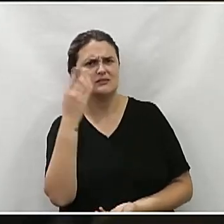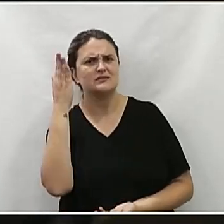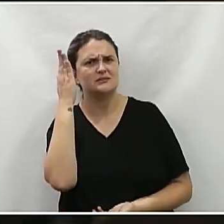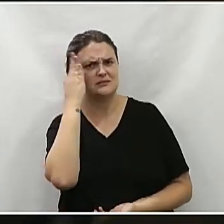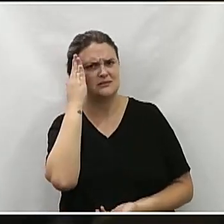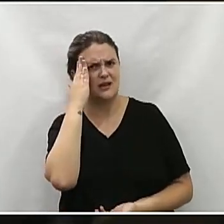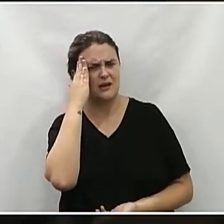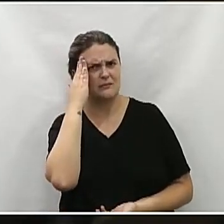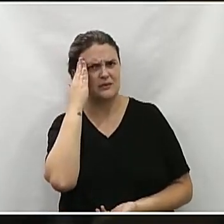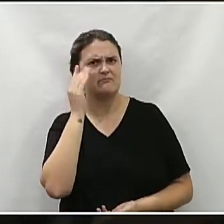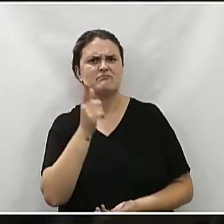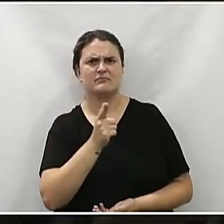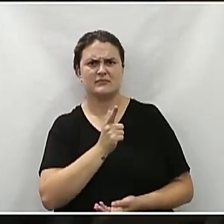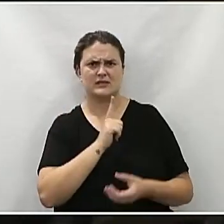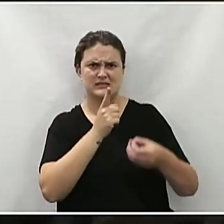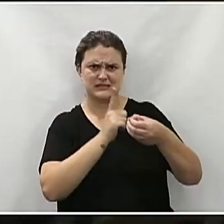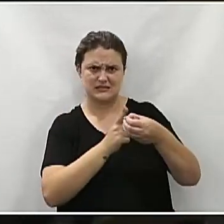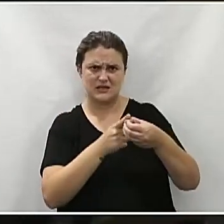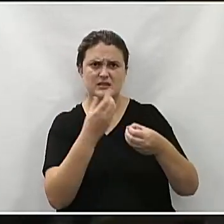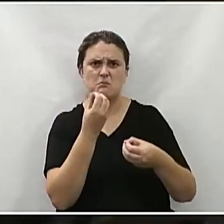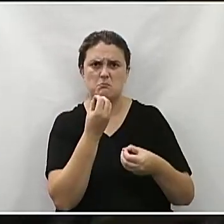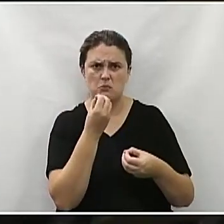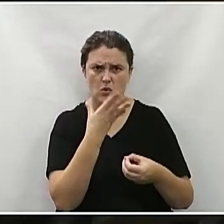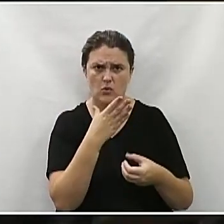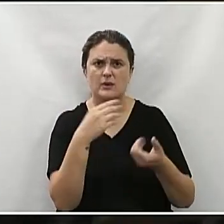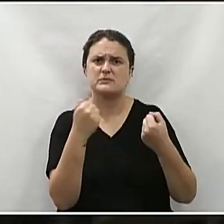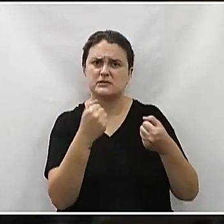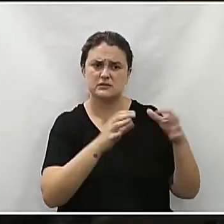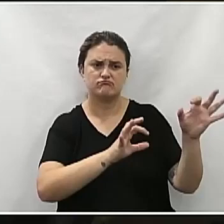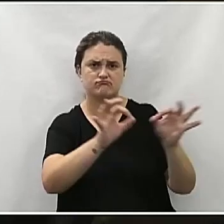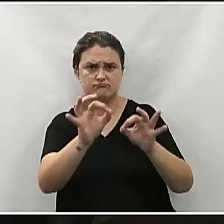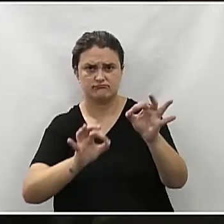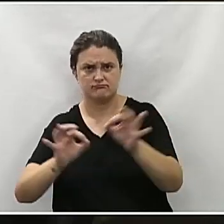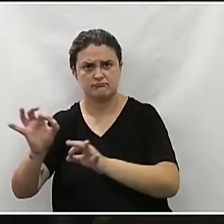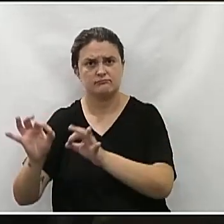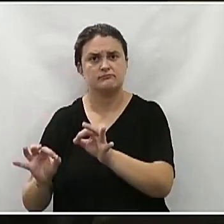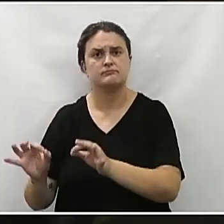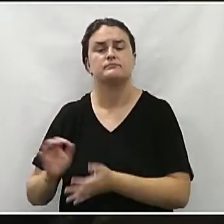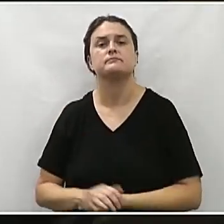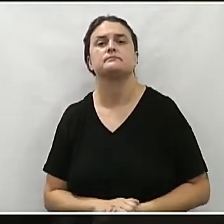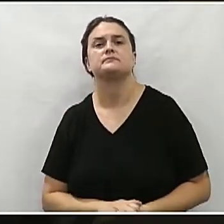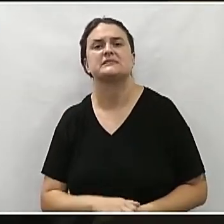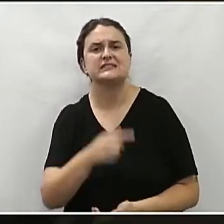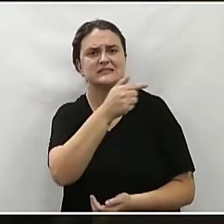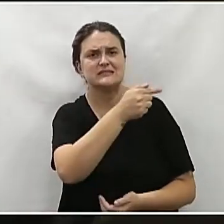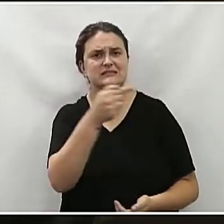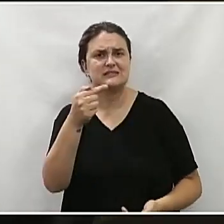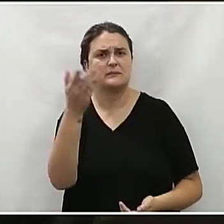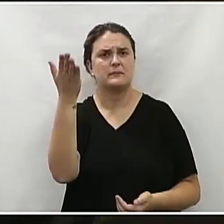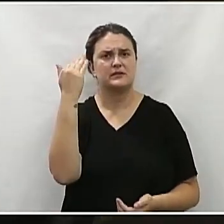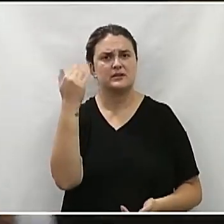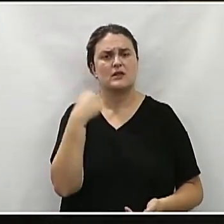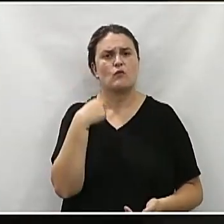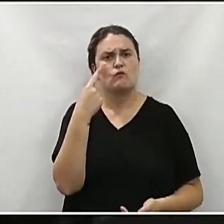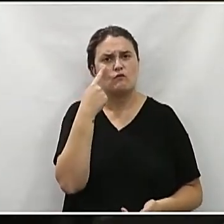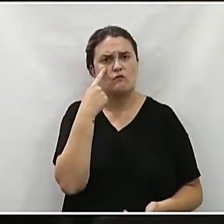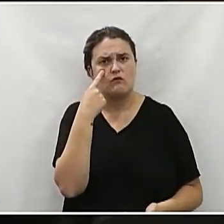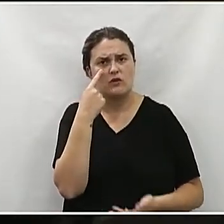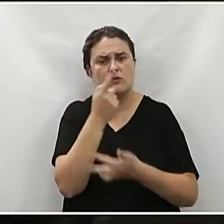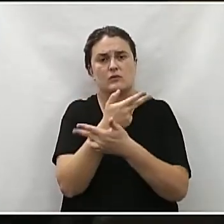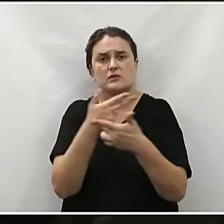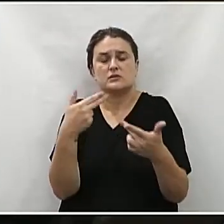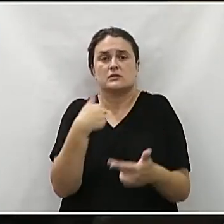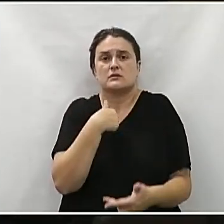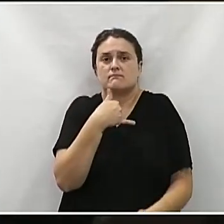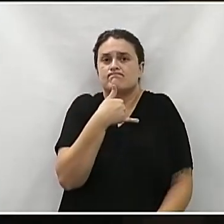para a gente ter uma cidade boa de se viver, nós precisamos ter uma cidade organizada. E, semana passada, eu me deparei com uma cena que me